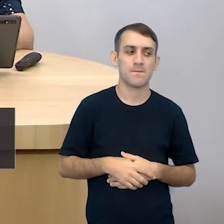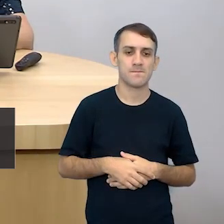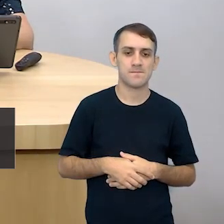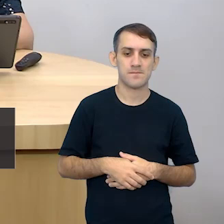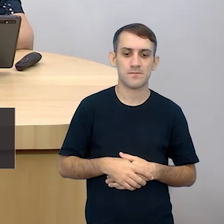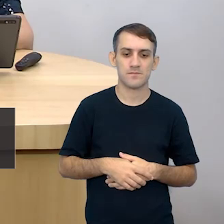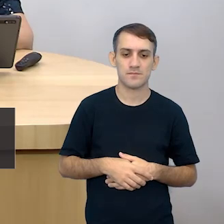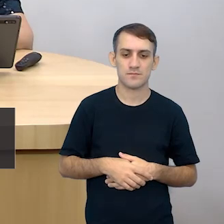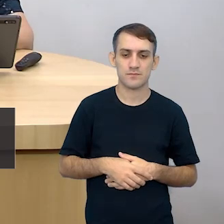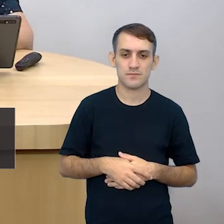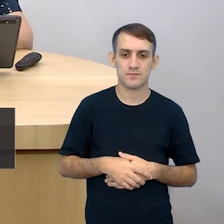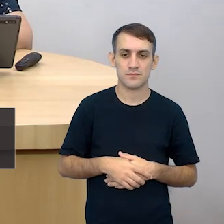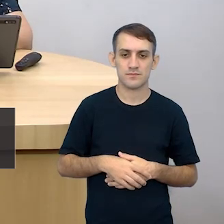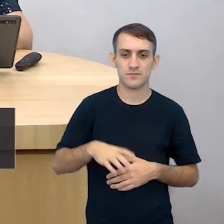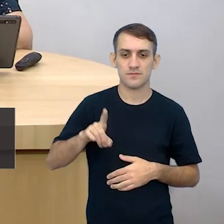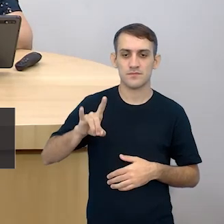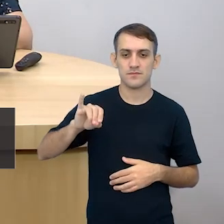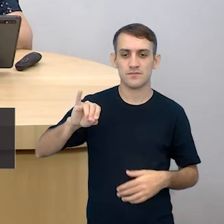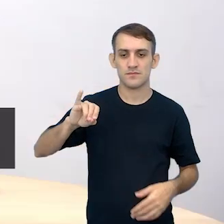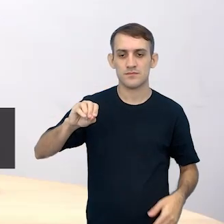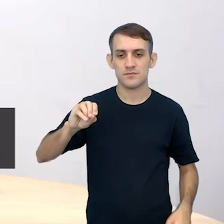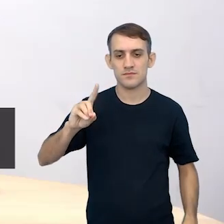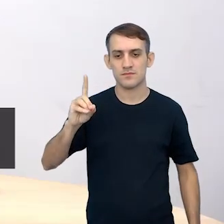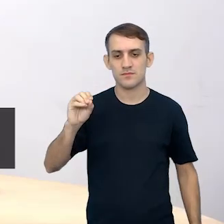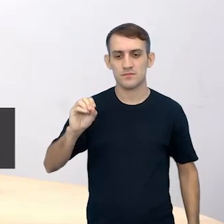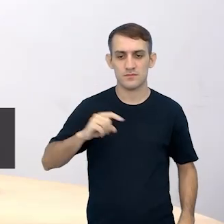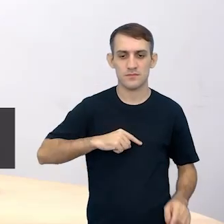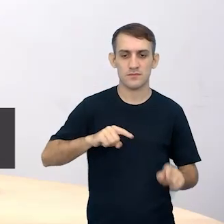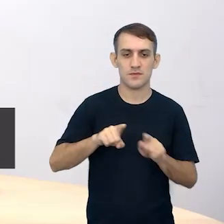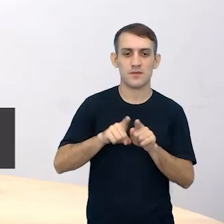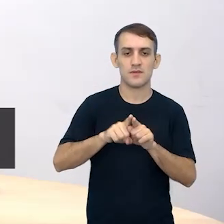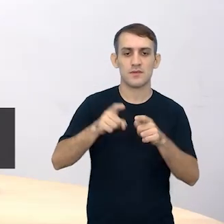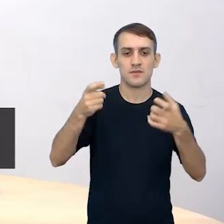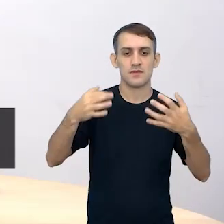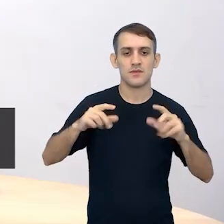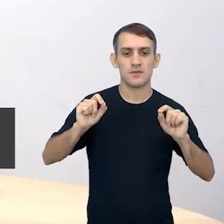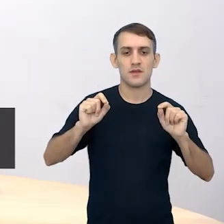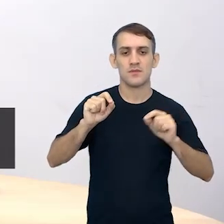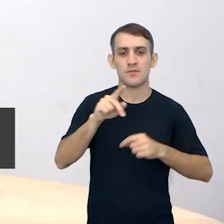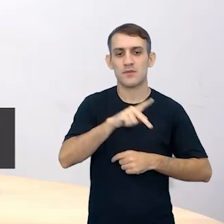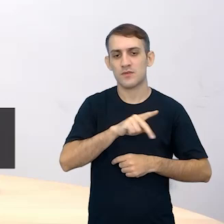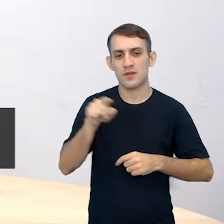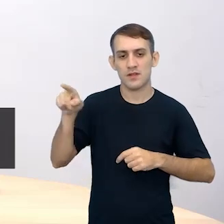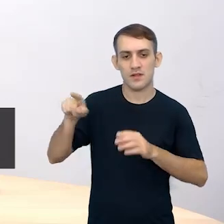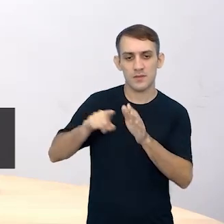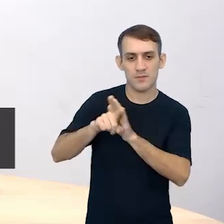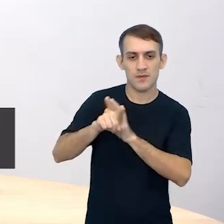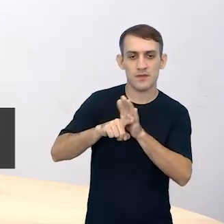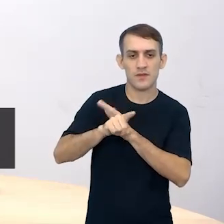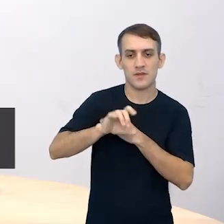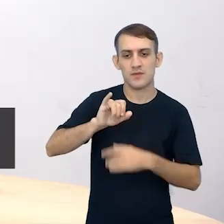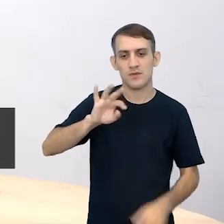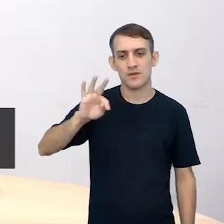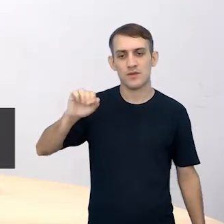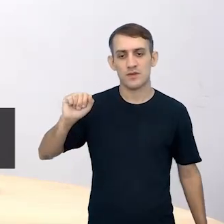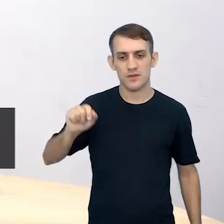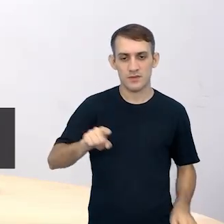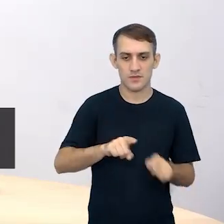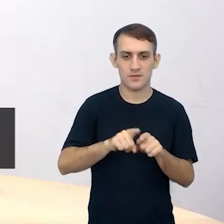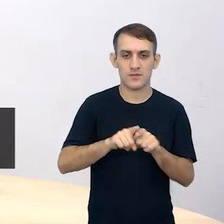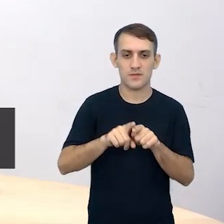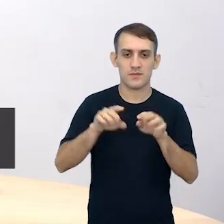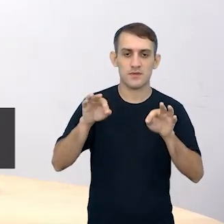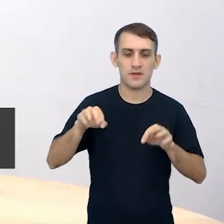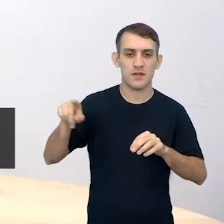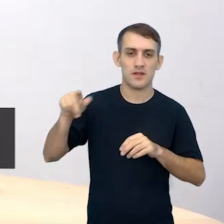E o Diogo aqui fala que também que a professora doutora Sônia Guimarães é uma pesquisadora do ITA, né? Uma